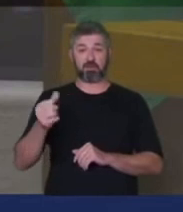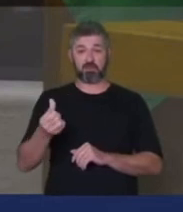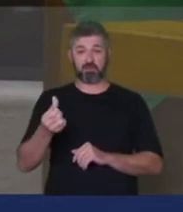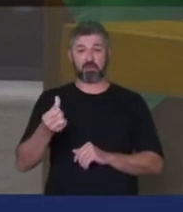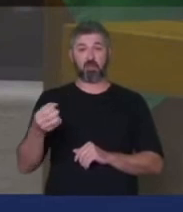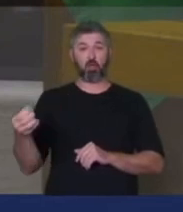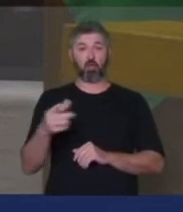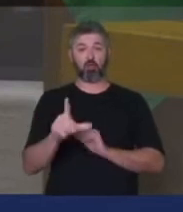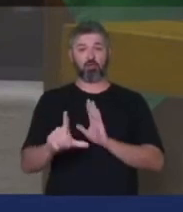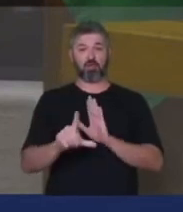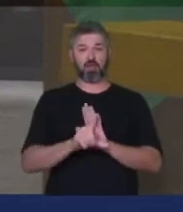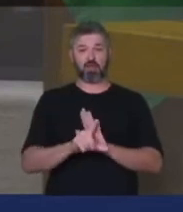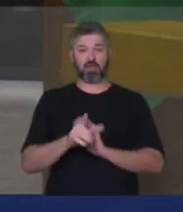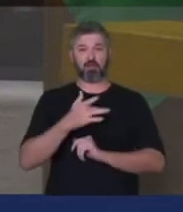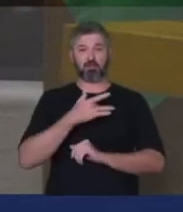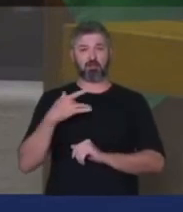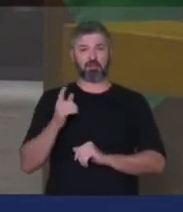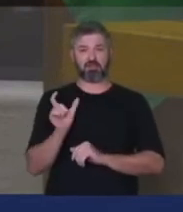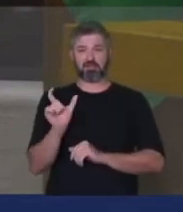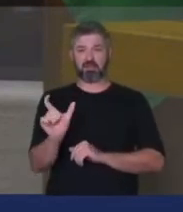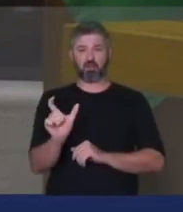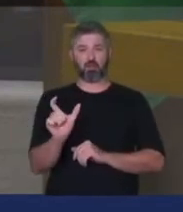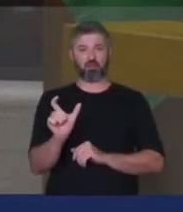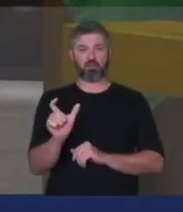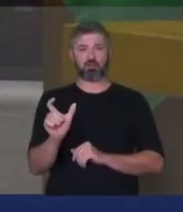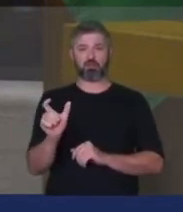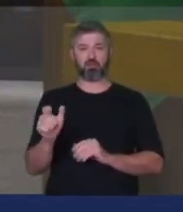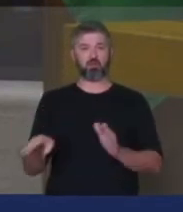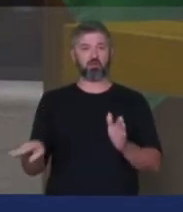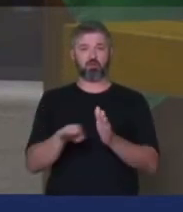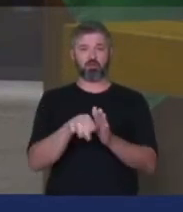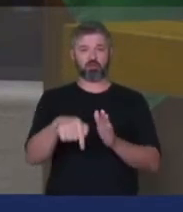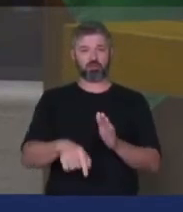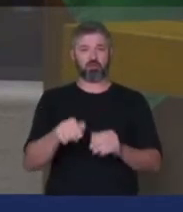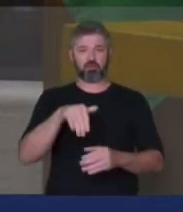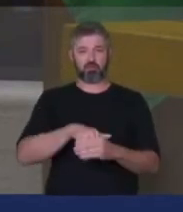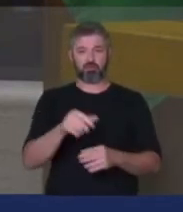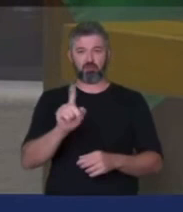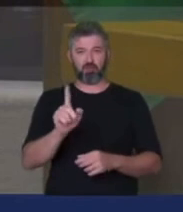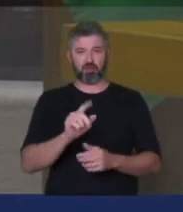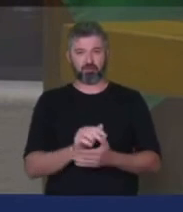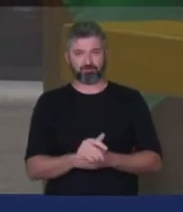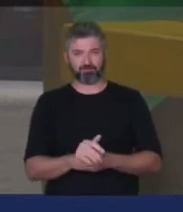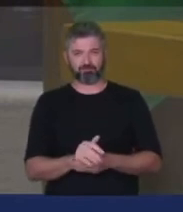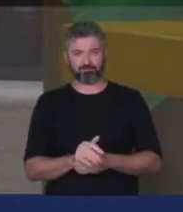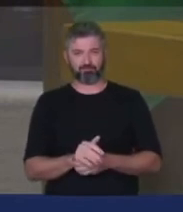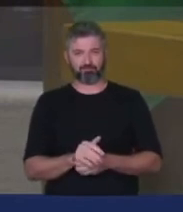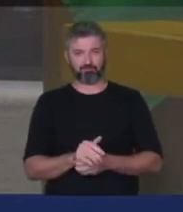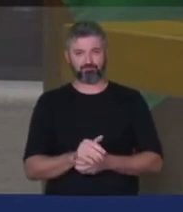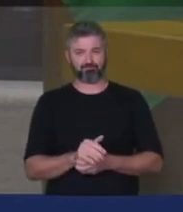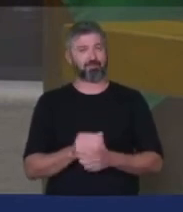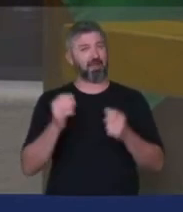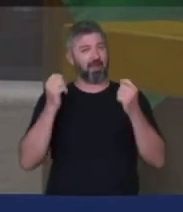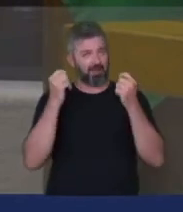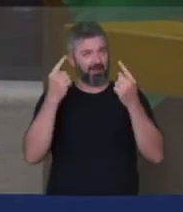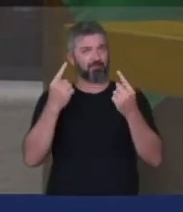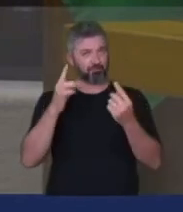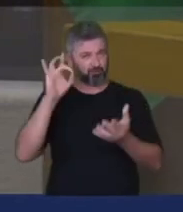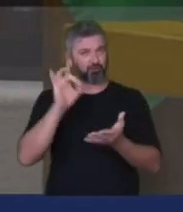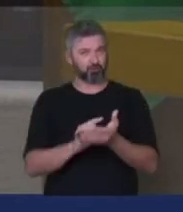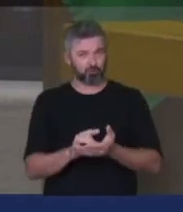nova lei de plano de saúde, não ser inserido na ordem do dia desta casa. Um verdadeiro absurdo,